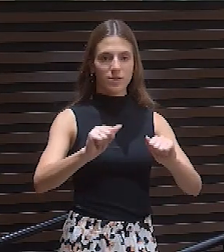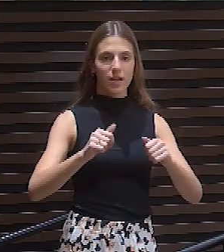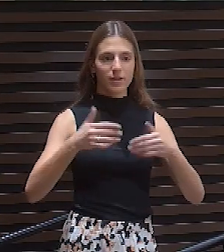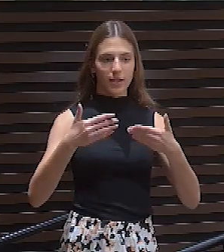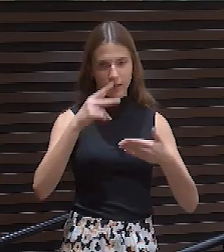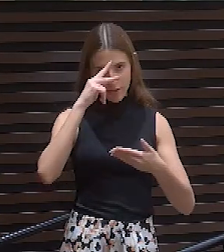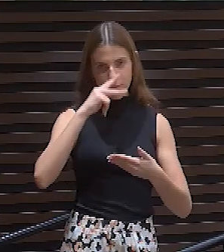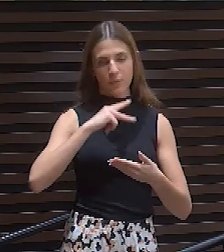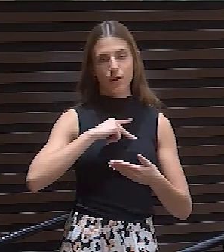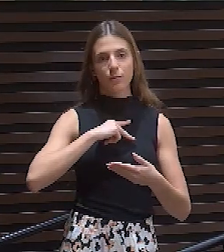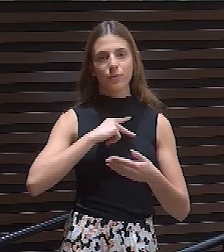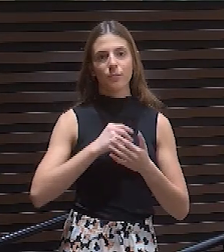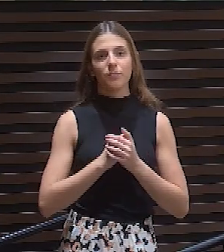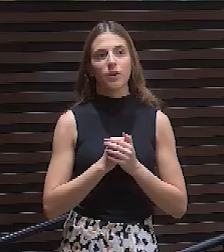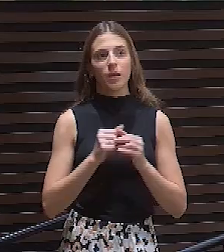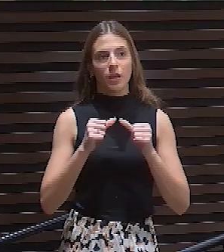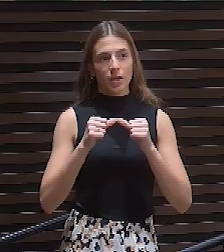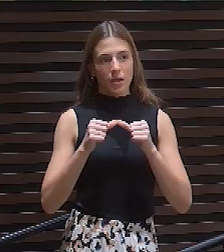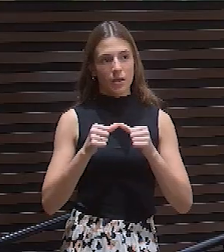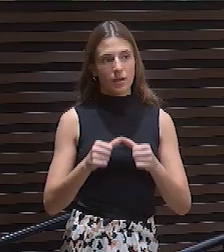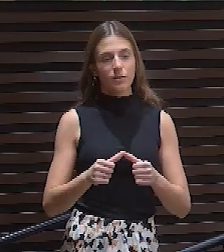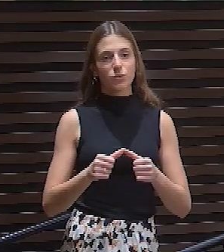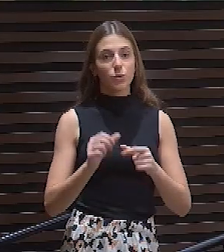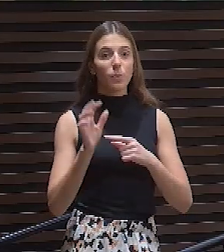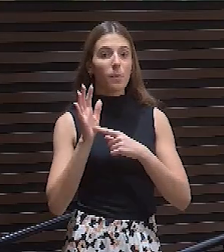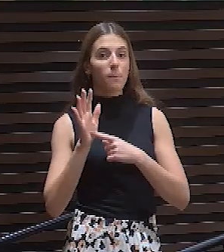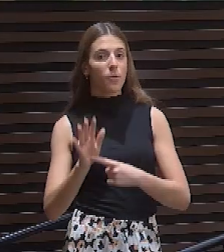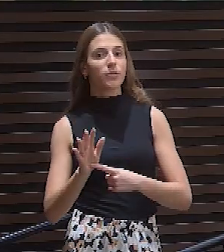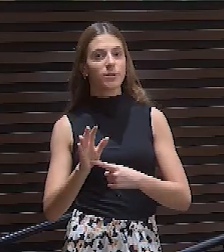que gênero de morte havia de morrer.